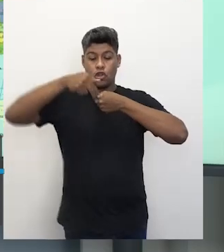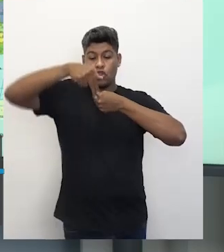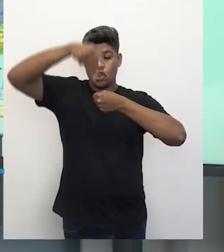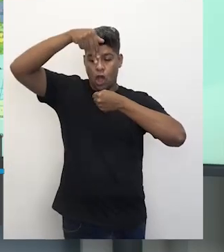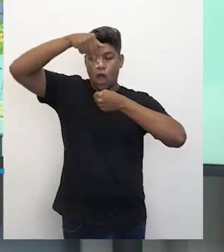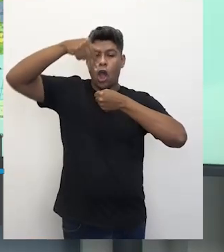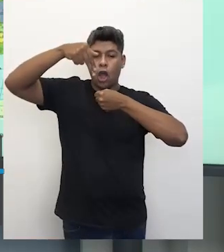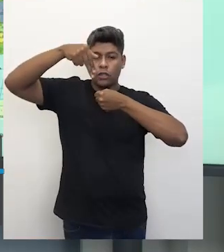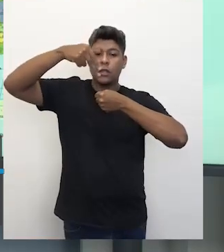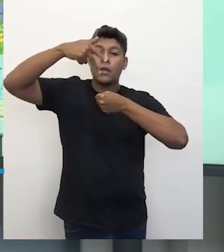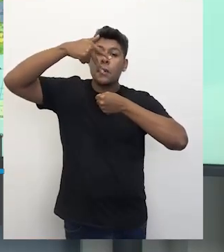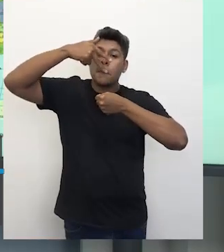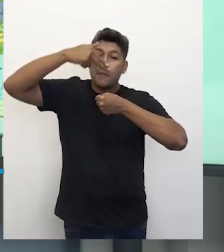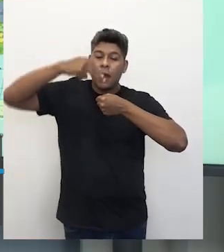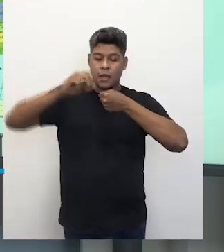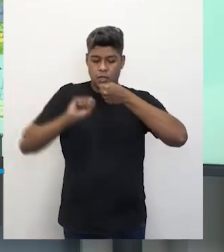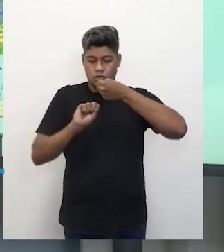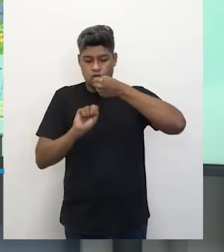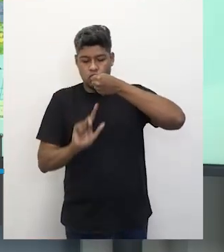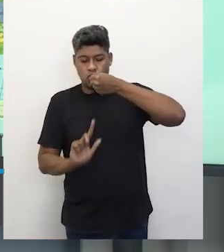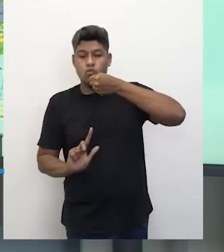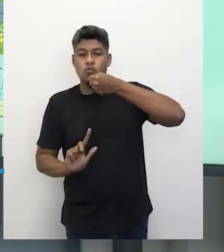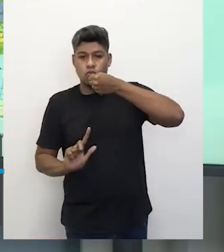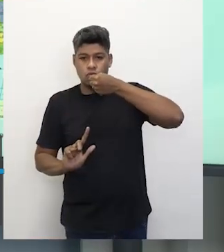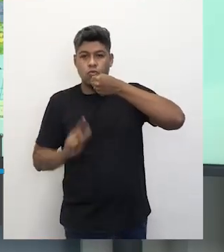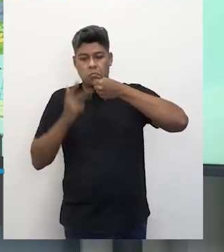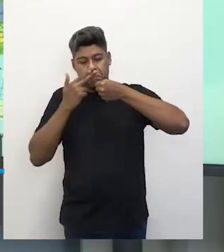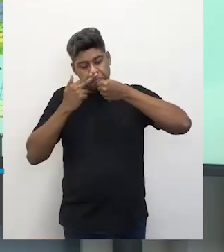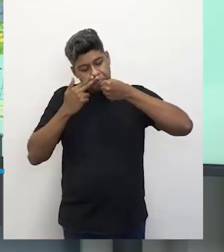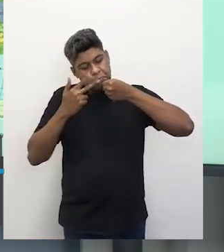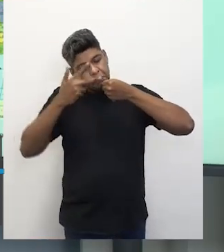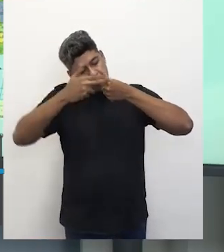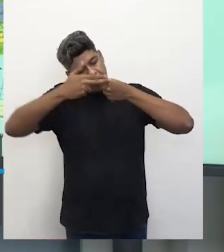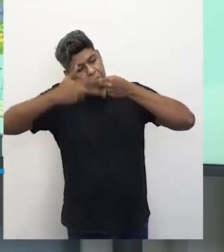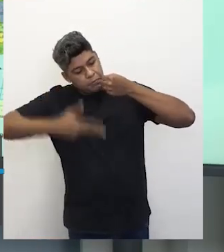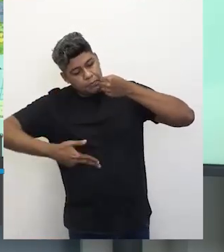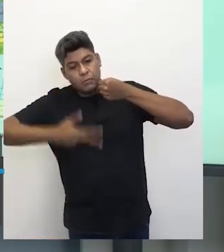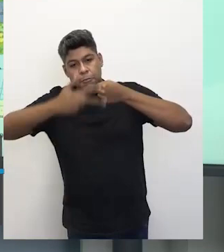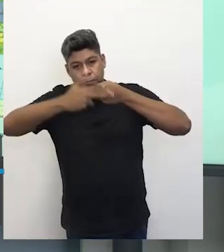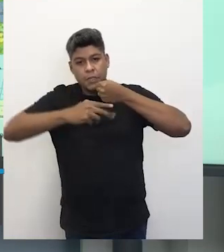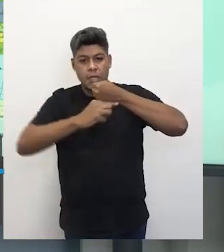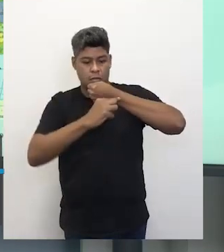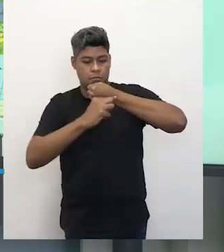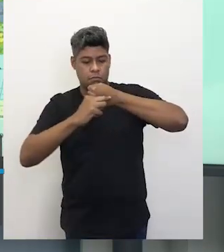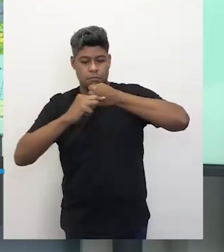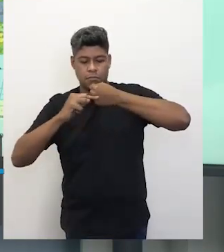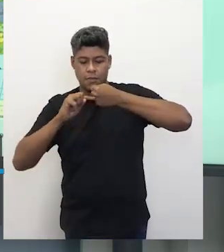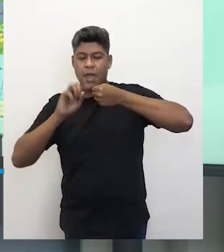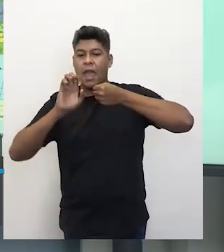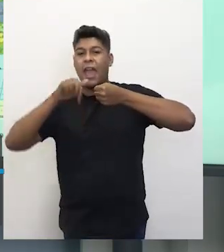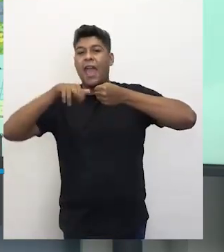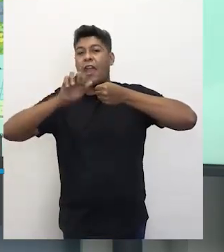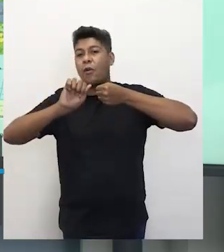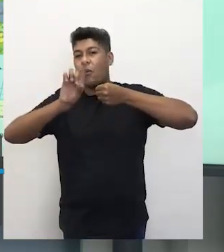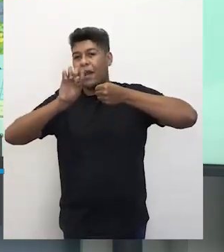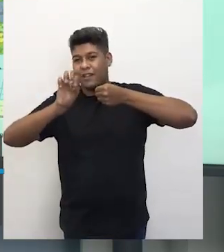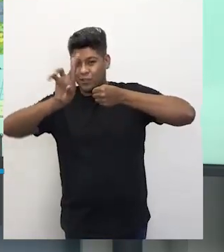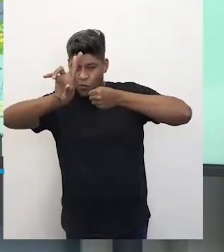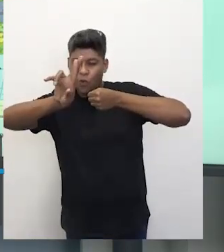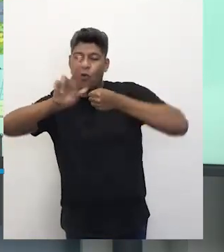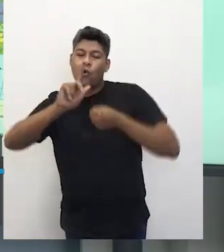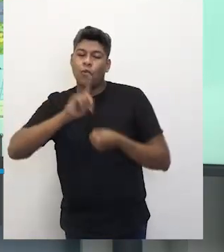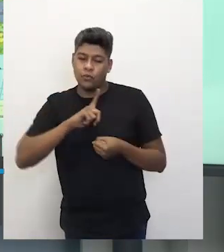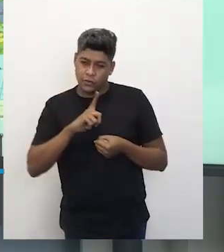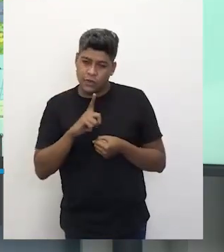Norte não é parecida com o tamanho aí no Hemisfério Sul na e a linha do Equador dividindo aí né o continente africano